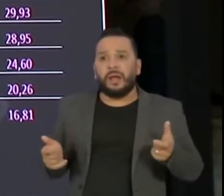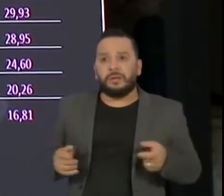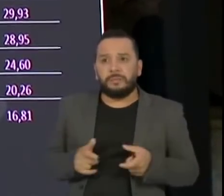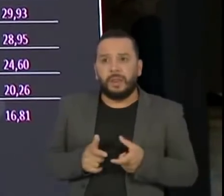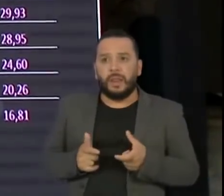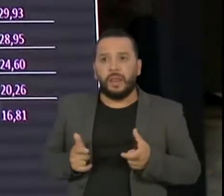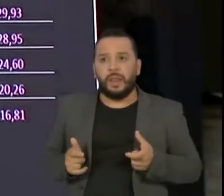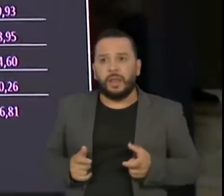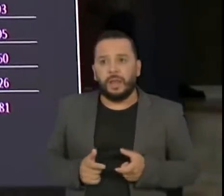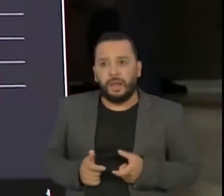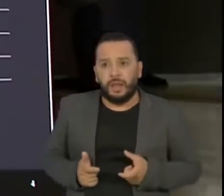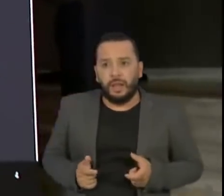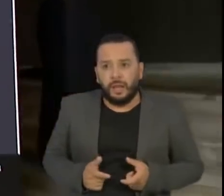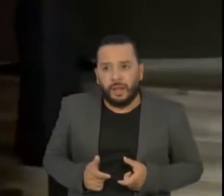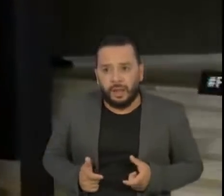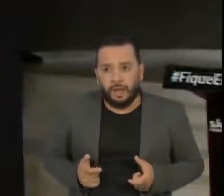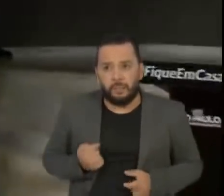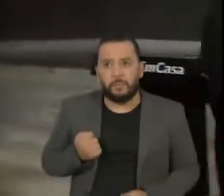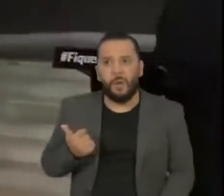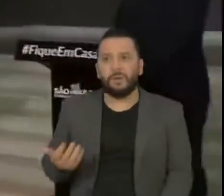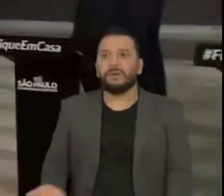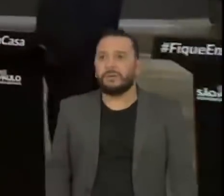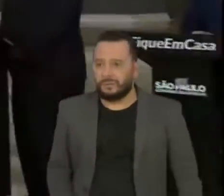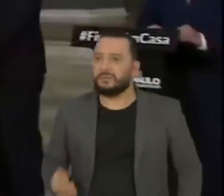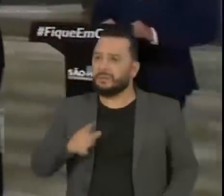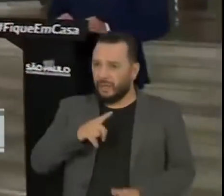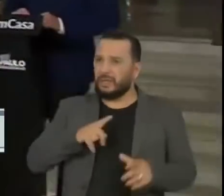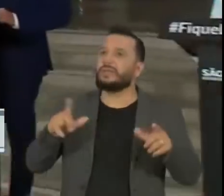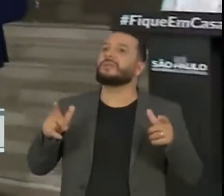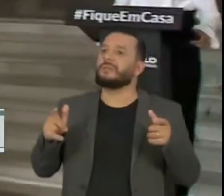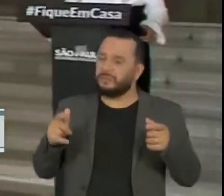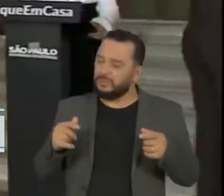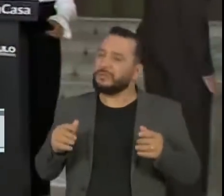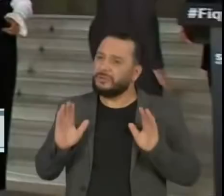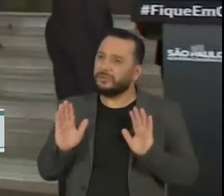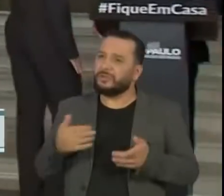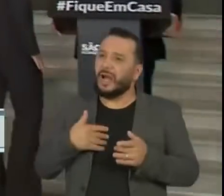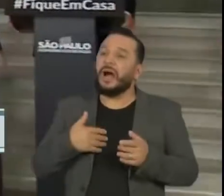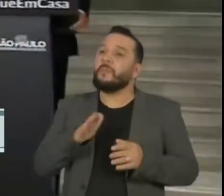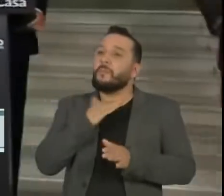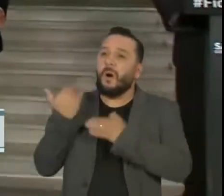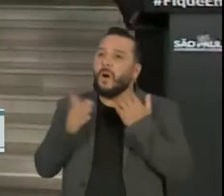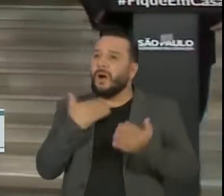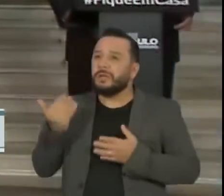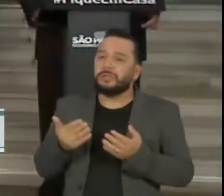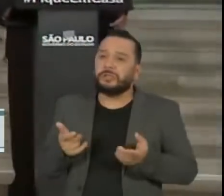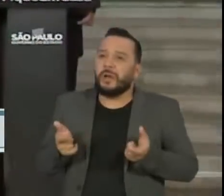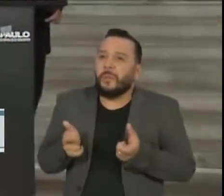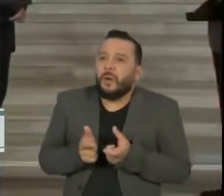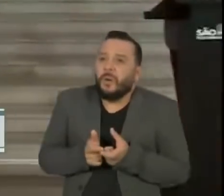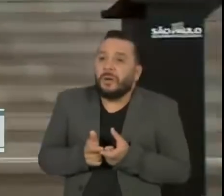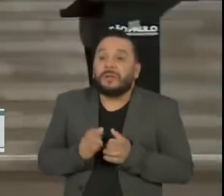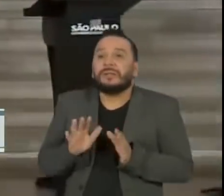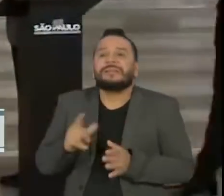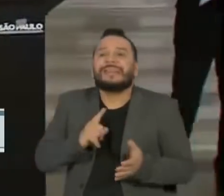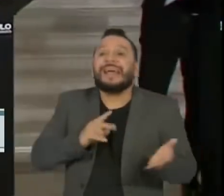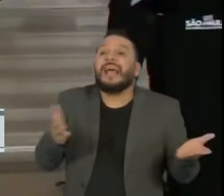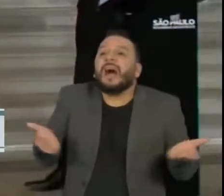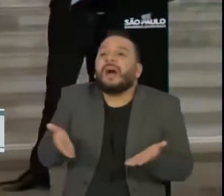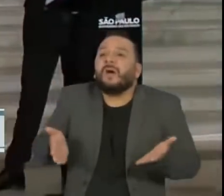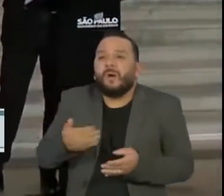redução no número de óbitos no estado tem que se considerar que tem ocorrido um aumento no interior,